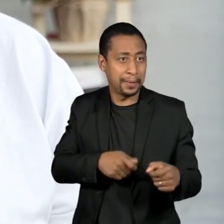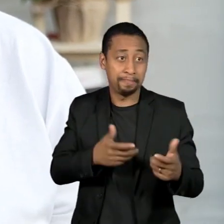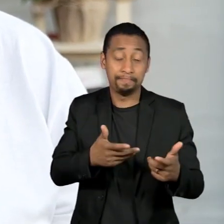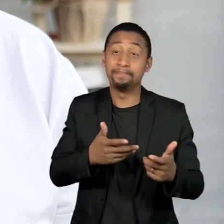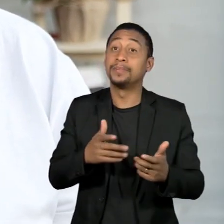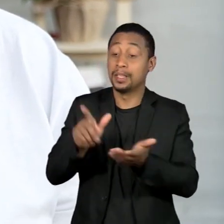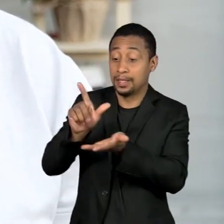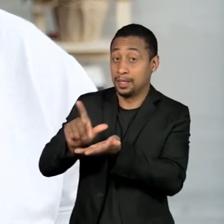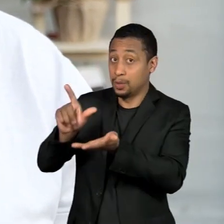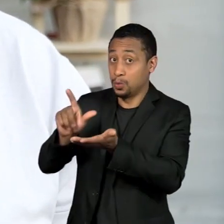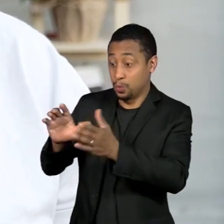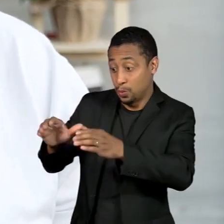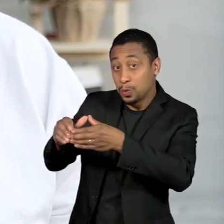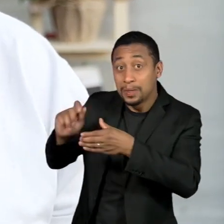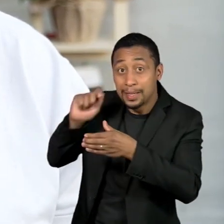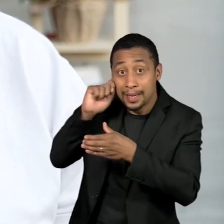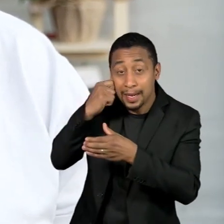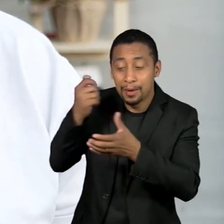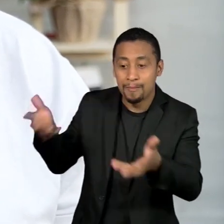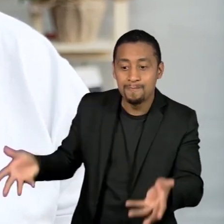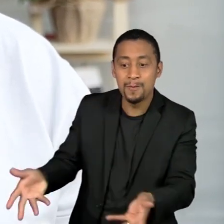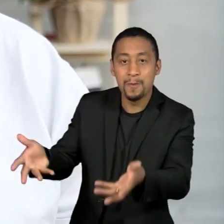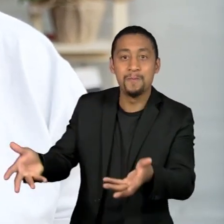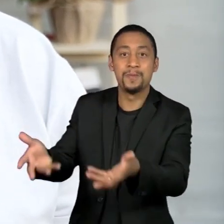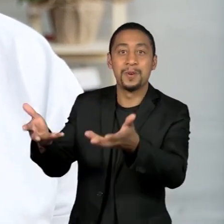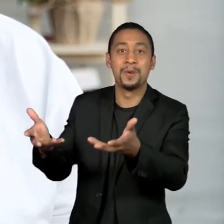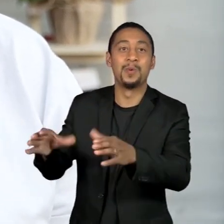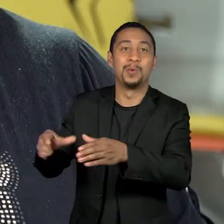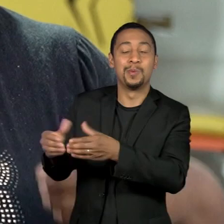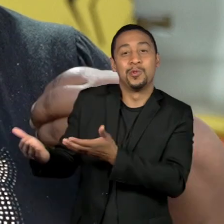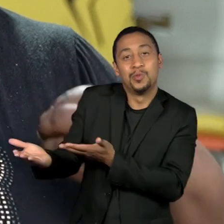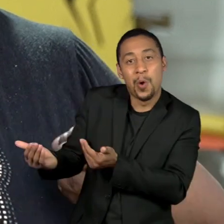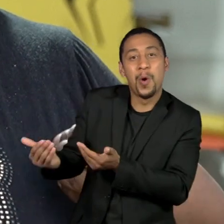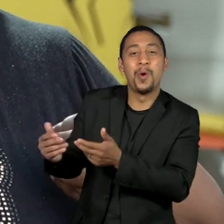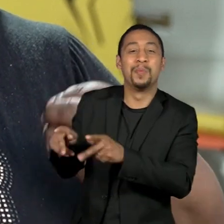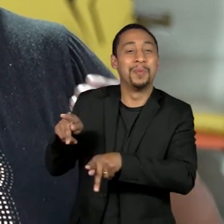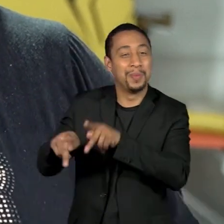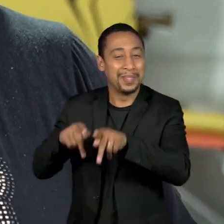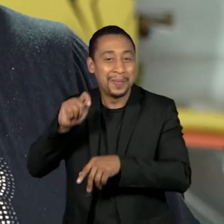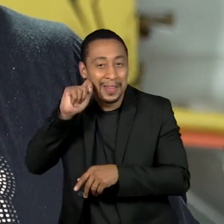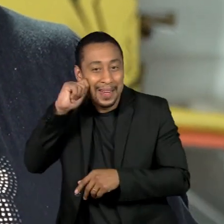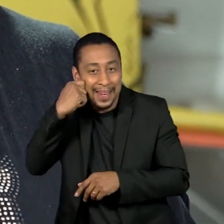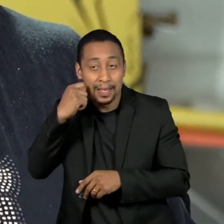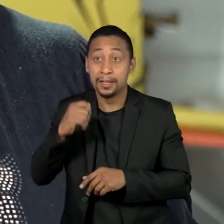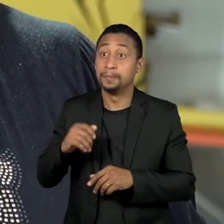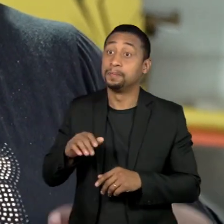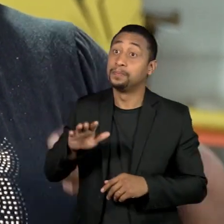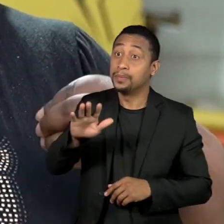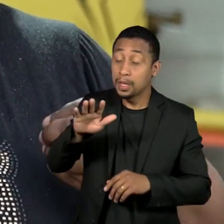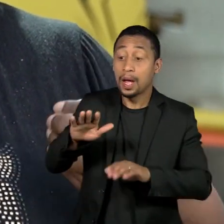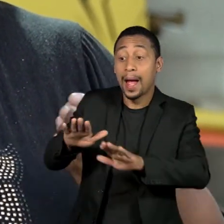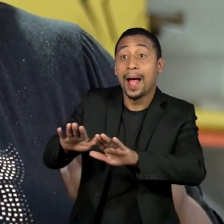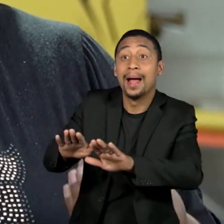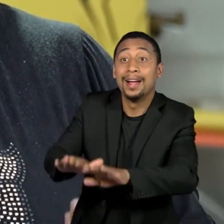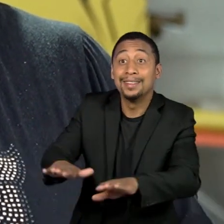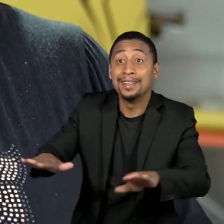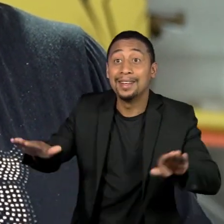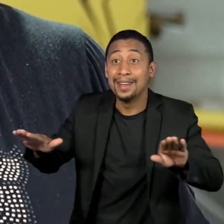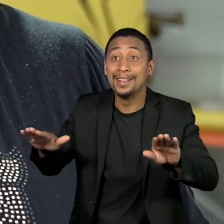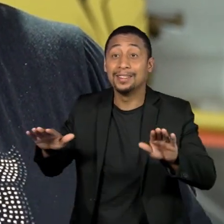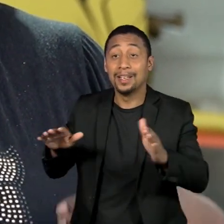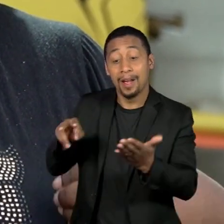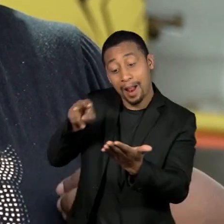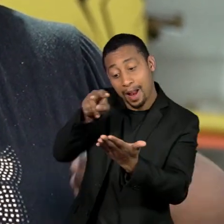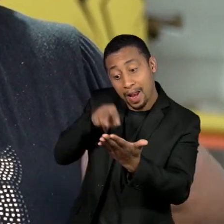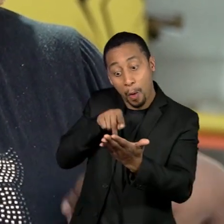fundamentos para o crescimento da juventude da população negra. Capacidade das crianças se olharem, das crianças se